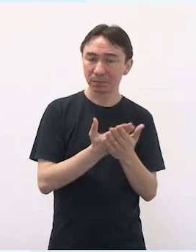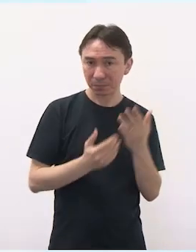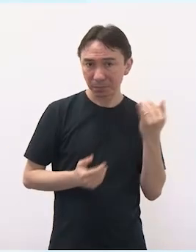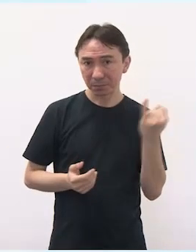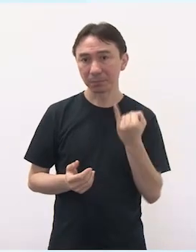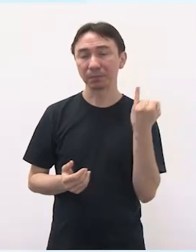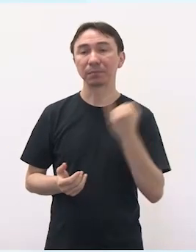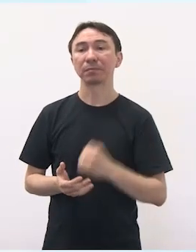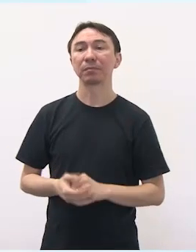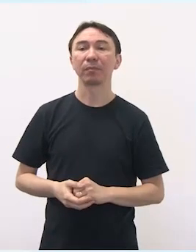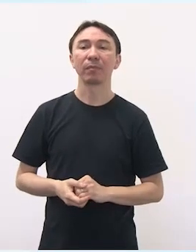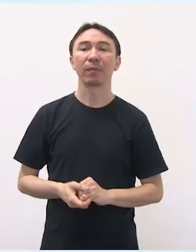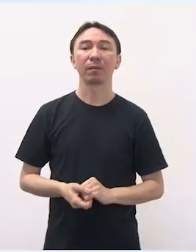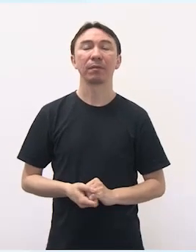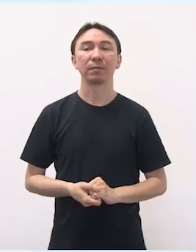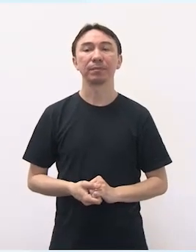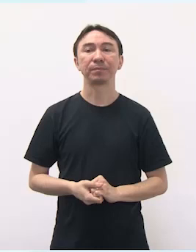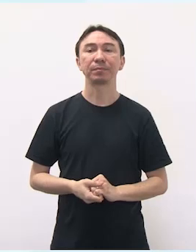passar.